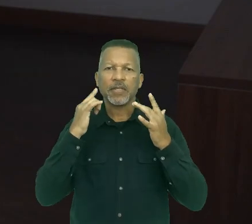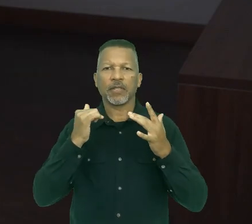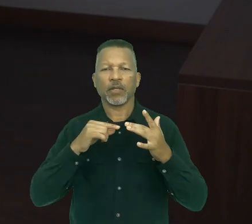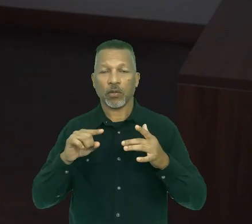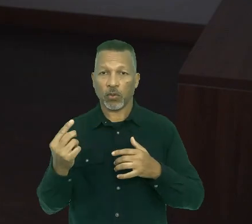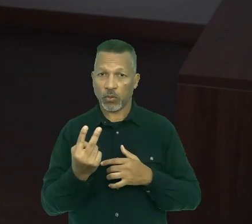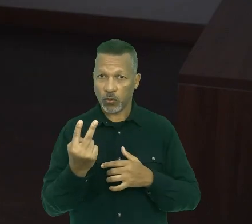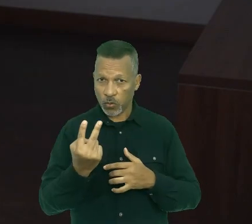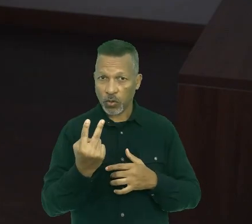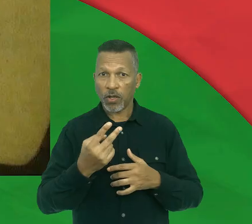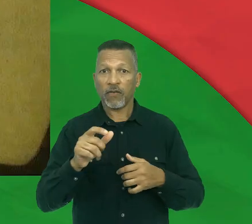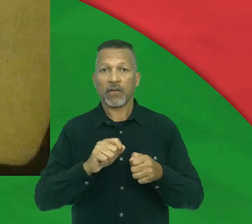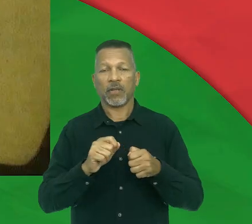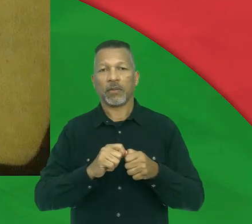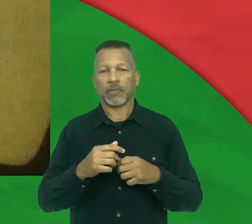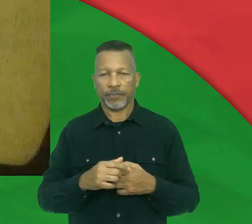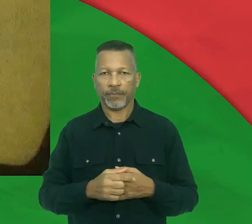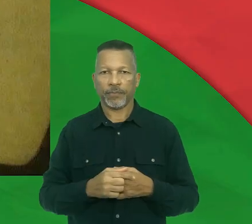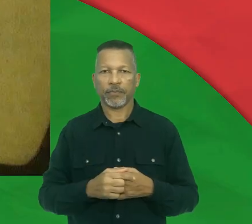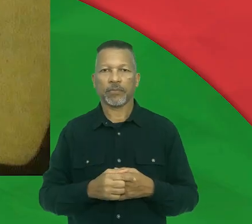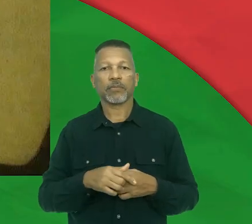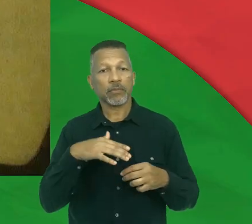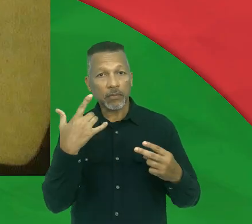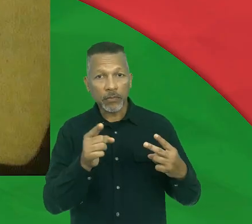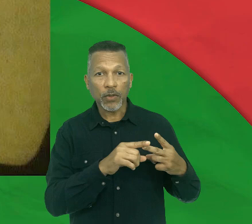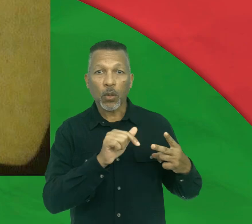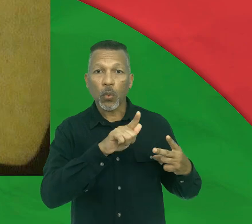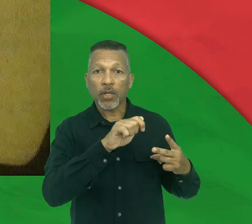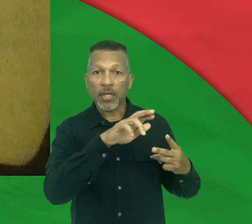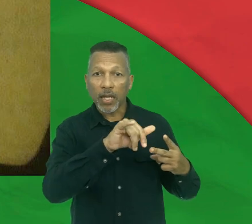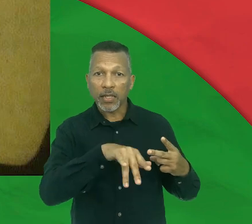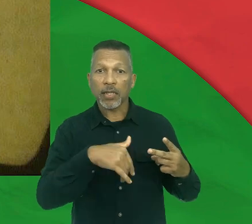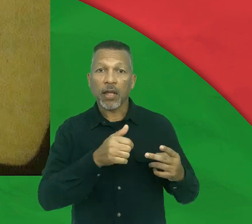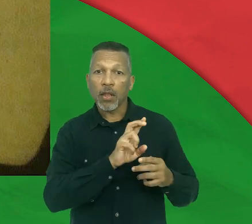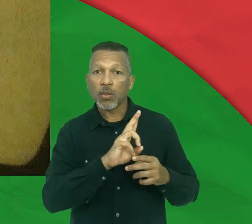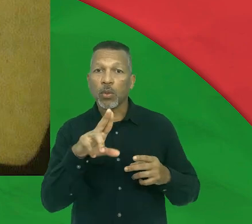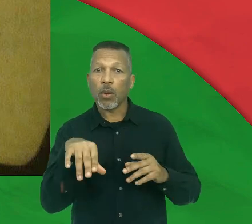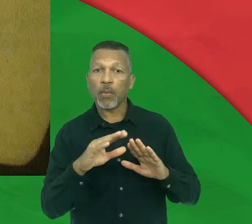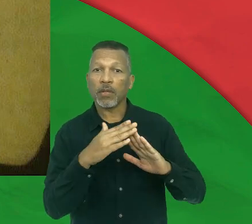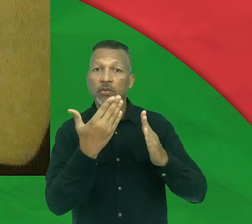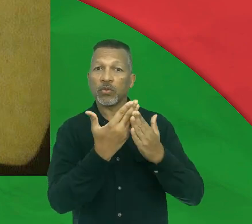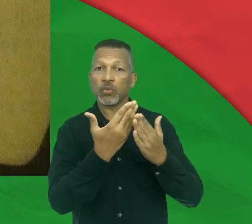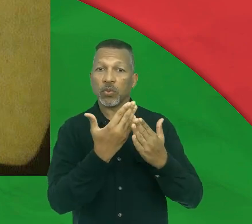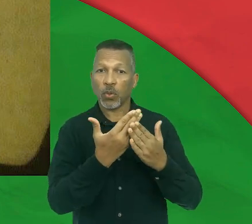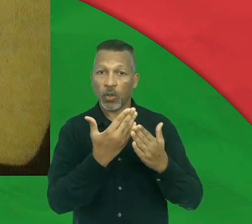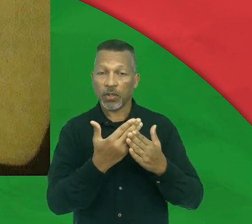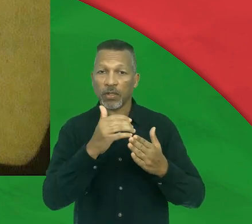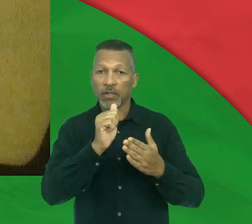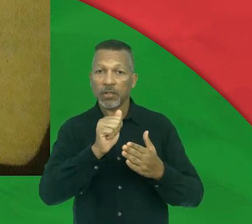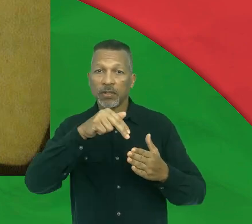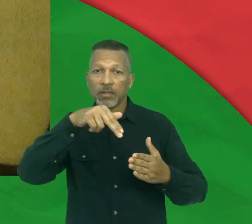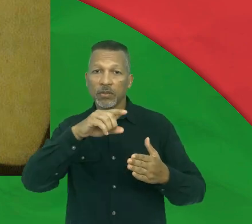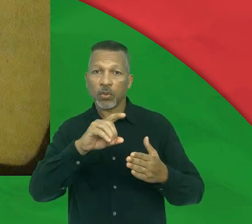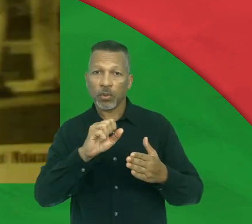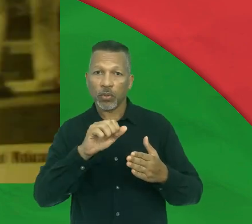ele, ao longo desses anos todos. Guarnieri dá nome à Escola Municipal de Artes Cênicas Antônio Roberto Guarnieri,